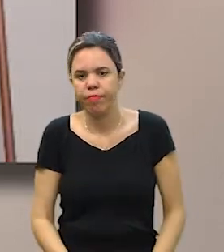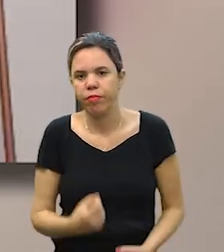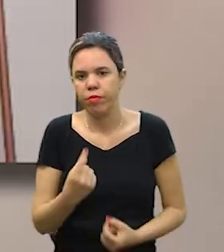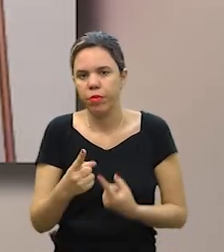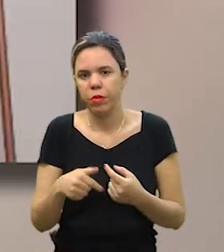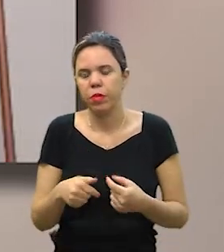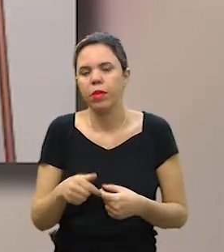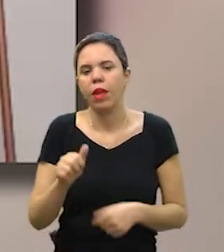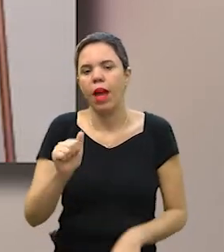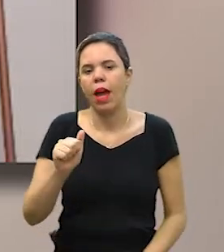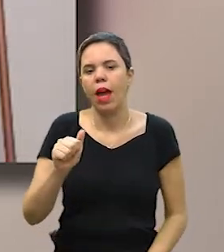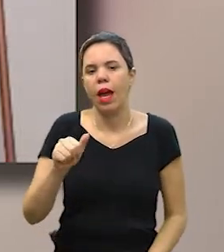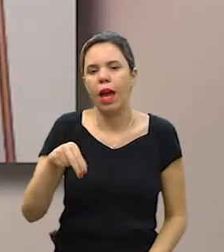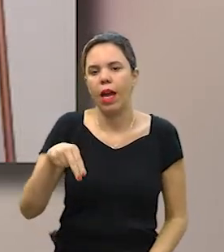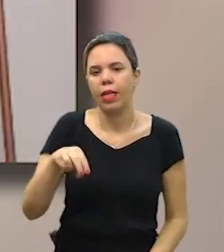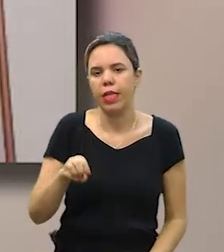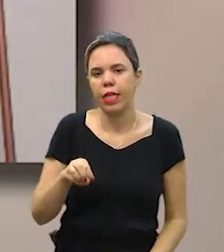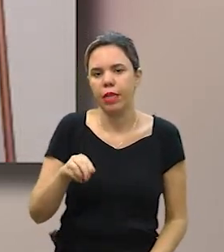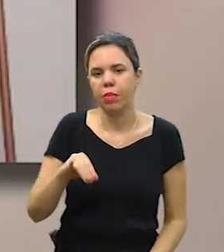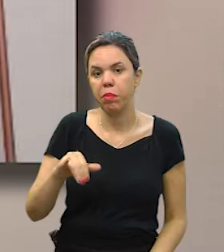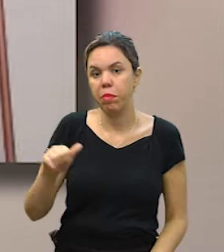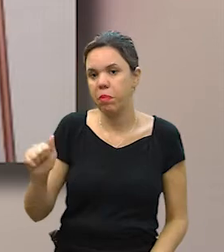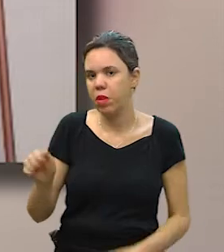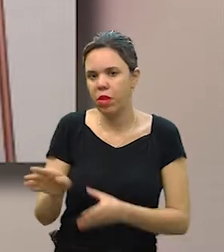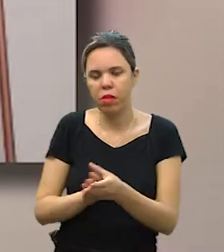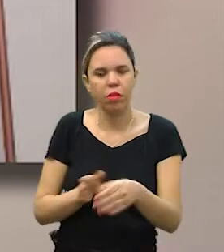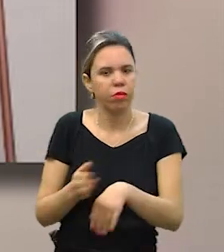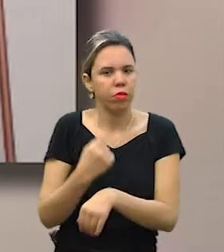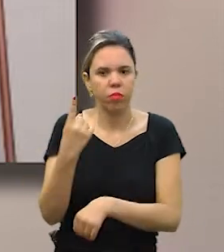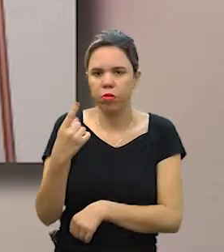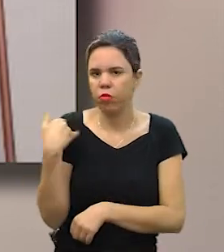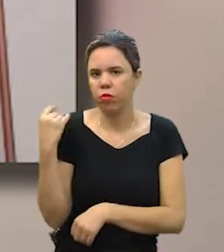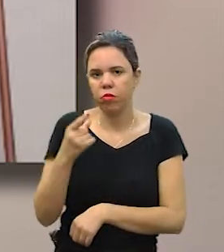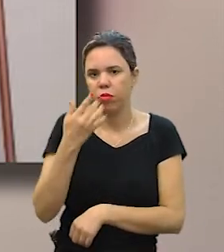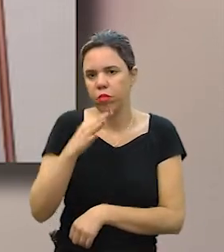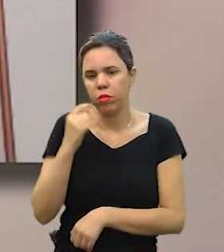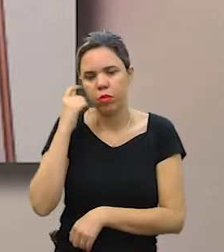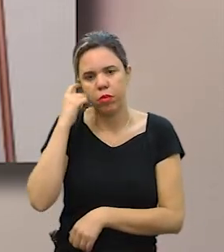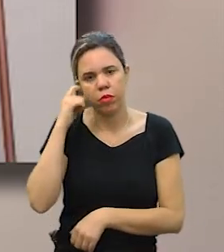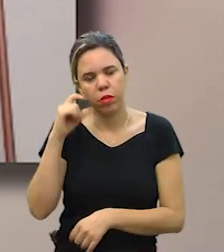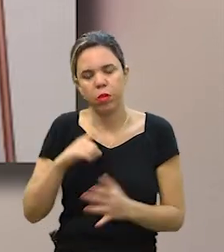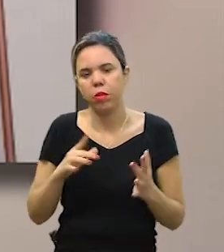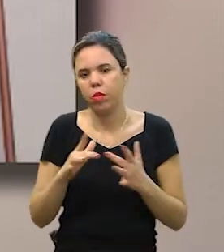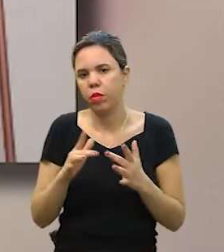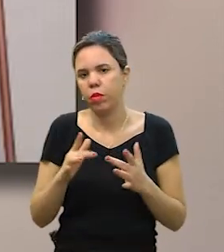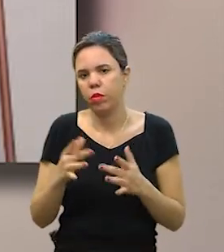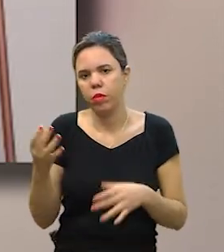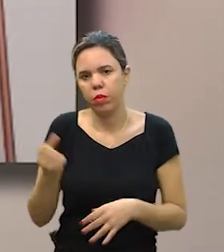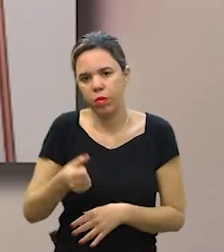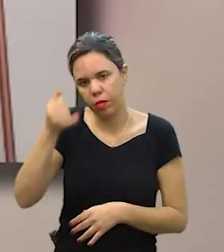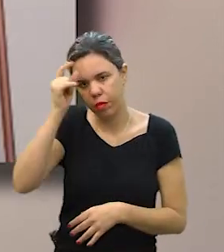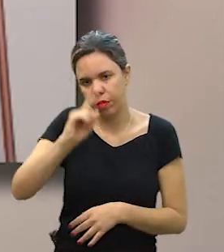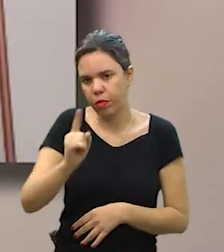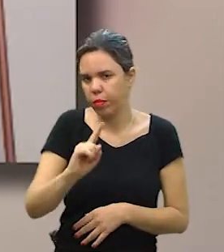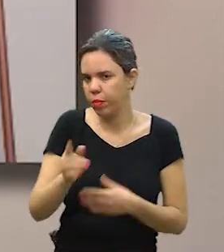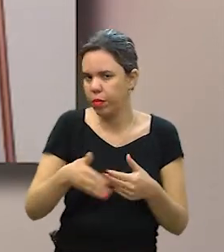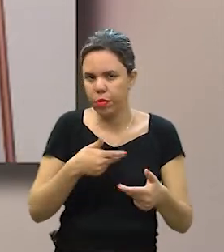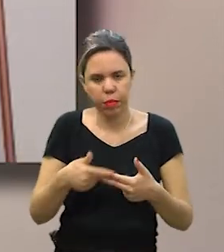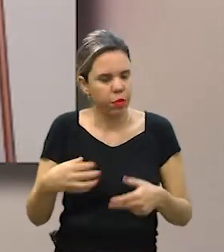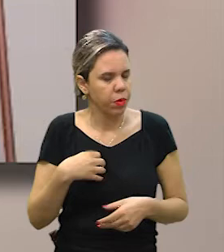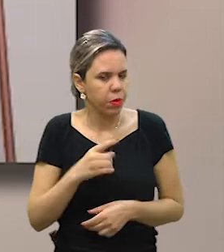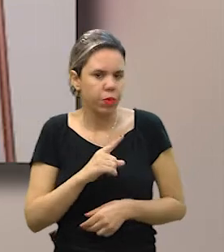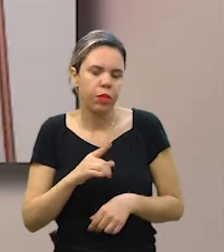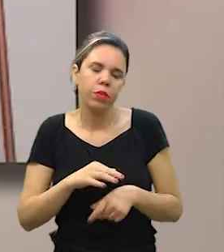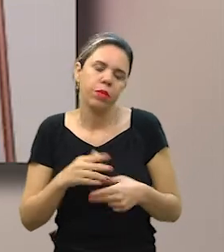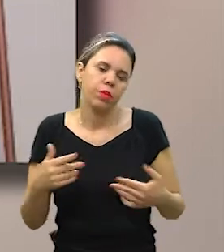Uma delas, anemia, tá? Então, a gente não indica antes de 1 ano que essa criança tenha o contato com leite de vaca ou